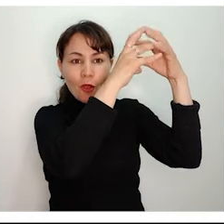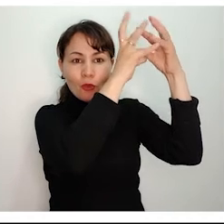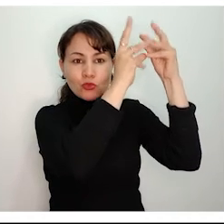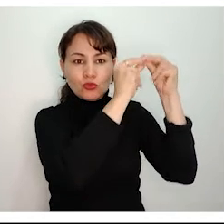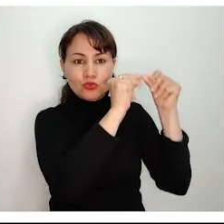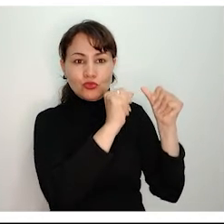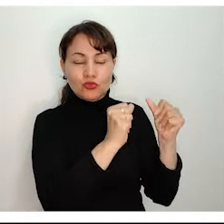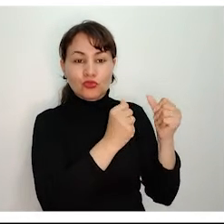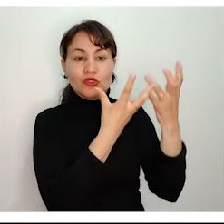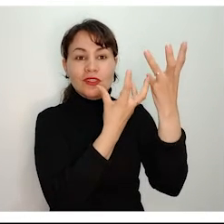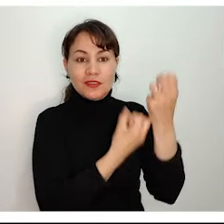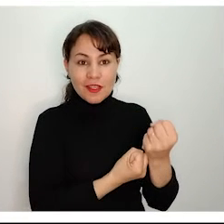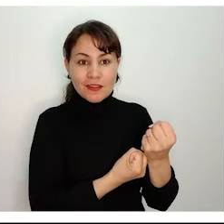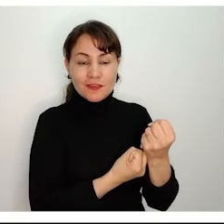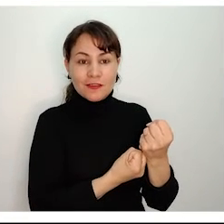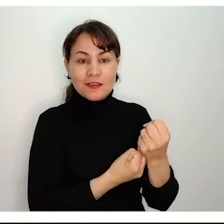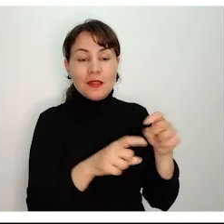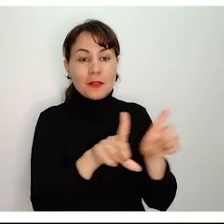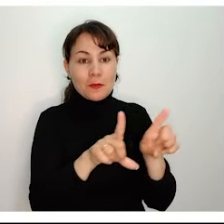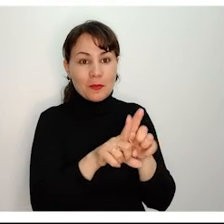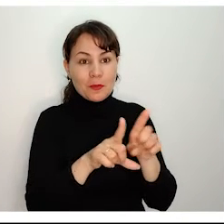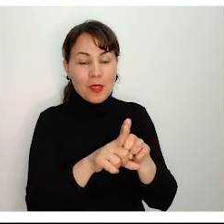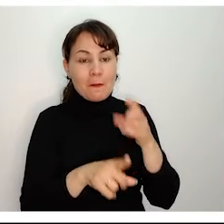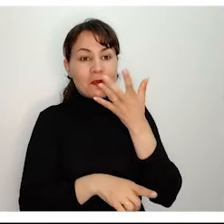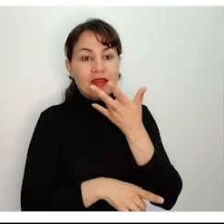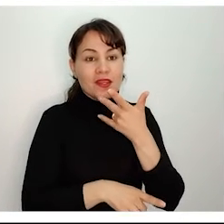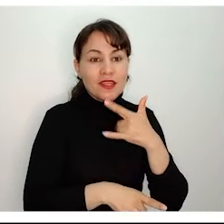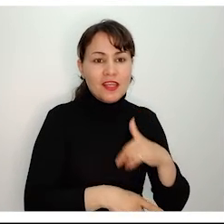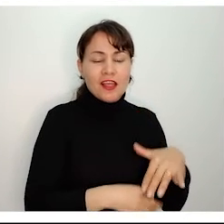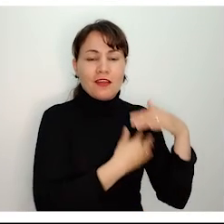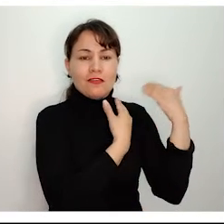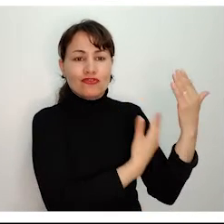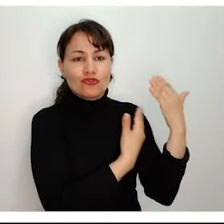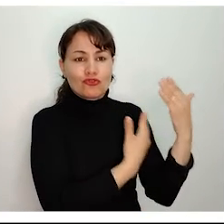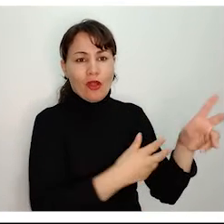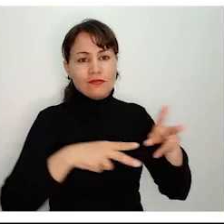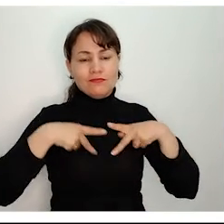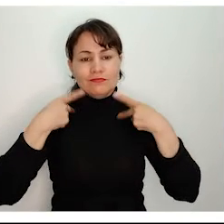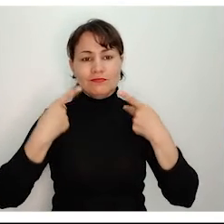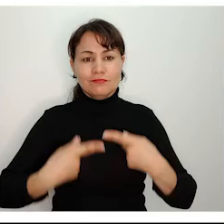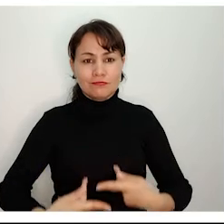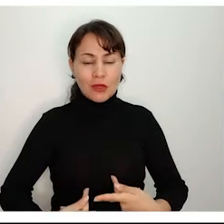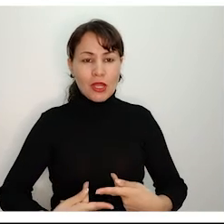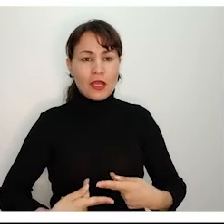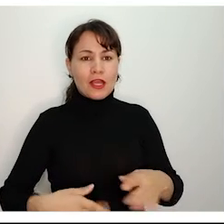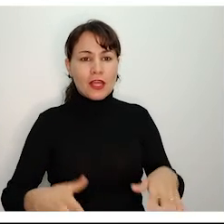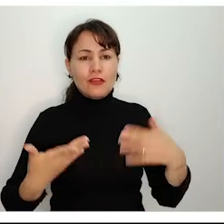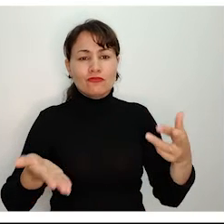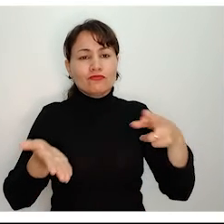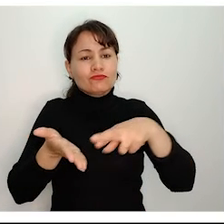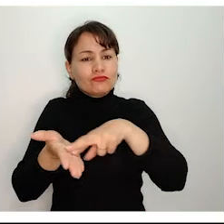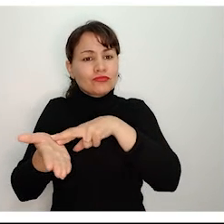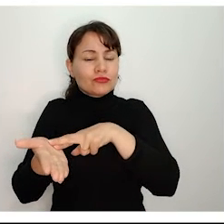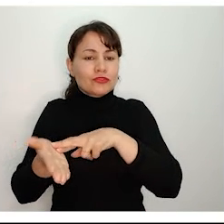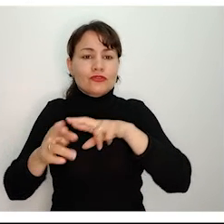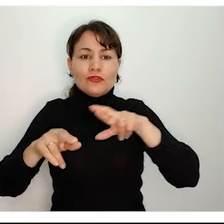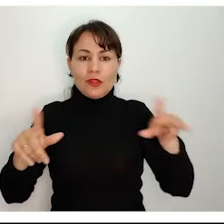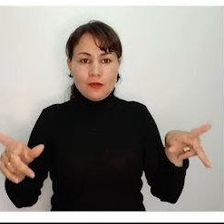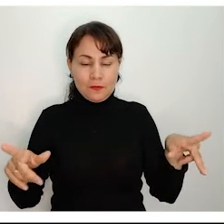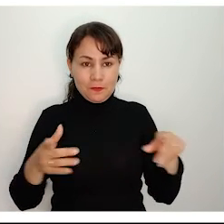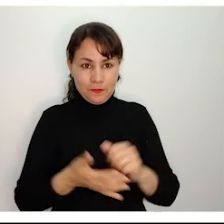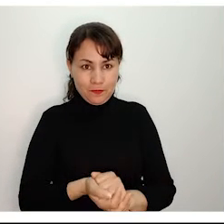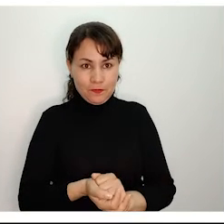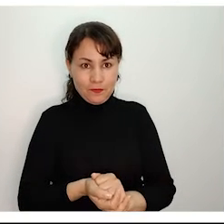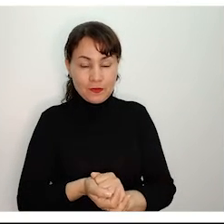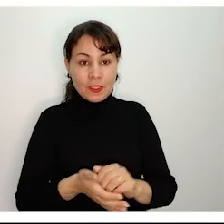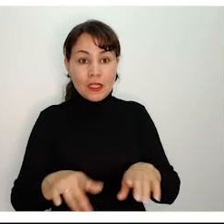É a neuroplasticidade também que permite isso para crianças, adolescentes, adultos, seres humanos em quaisquer idades.